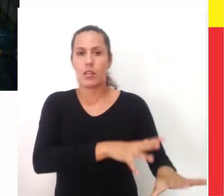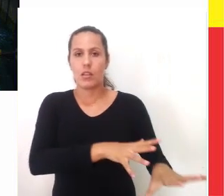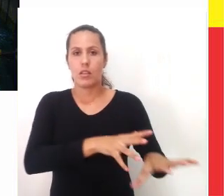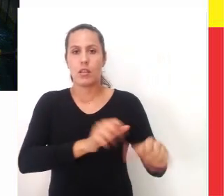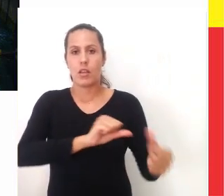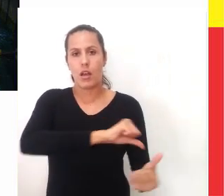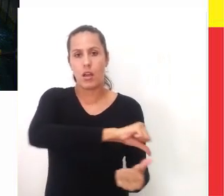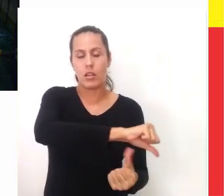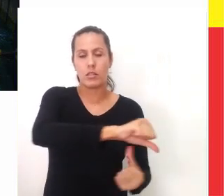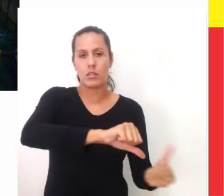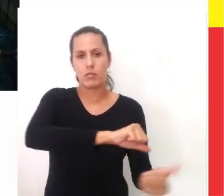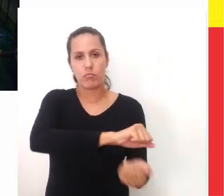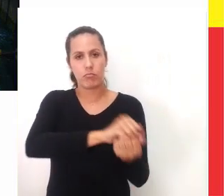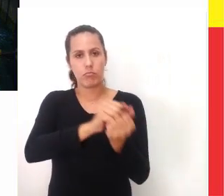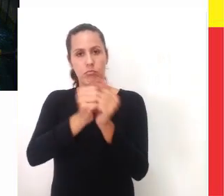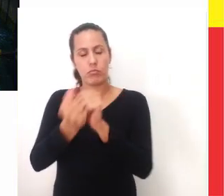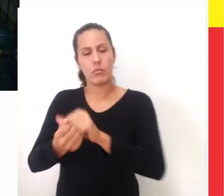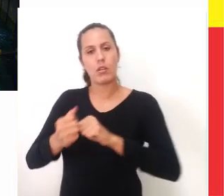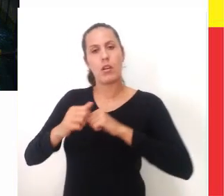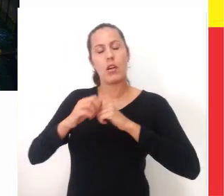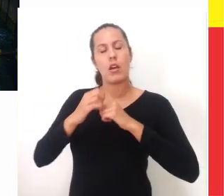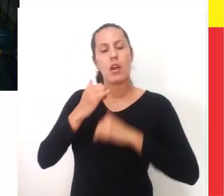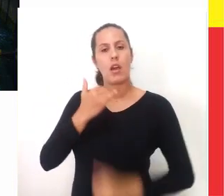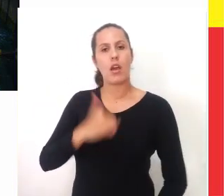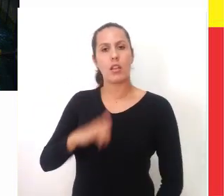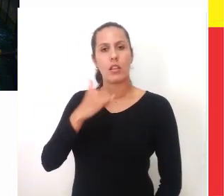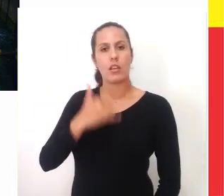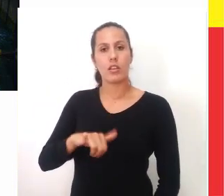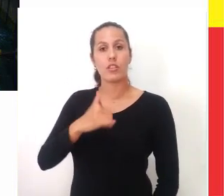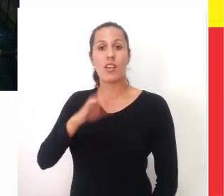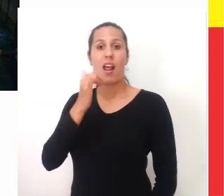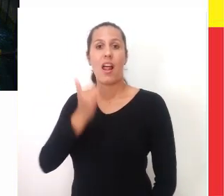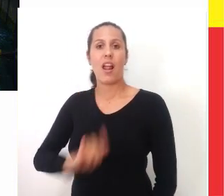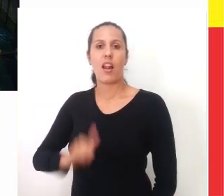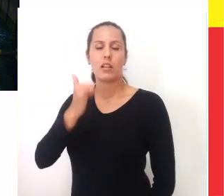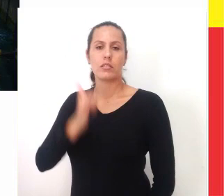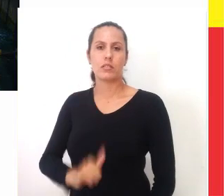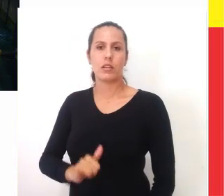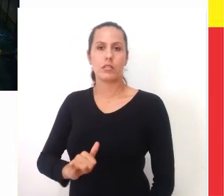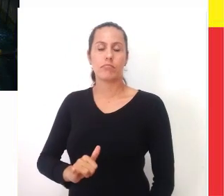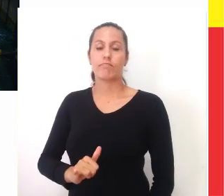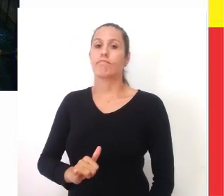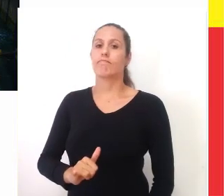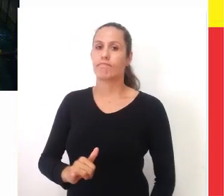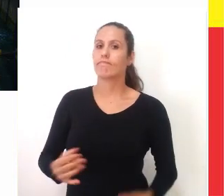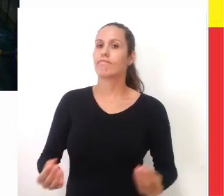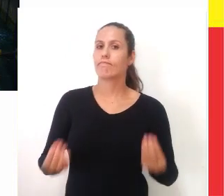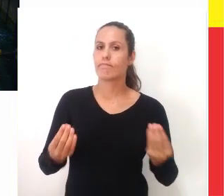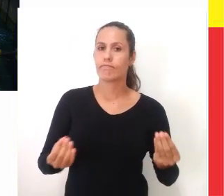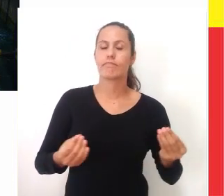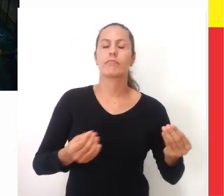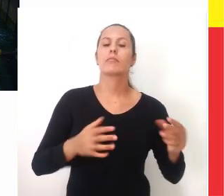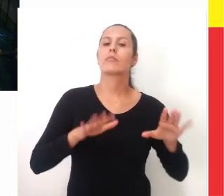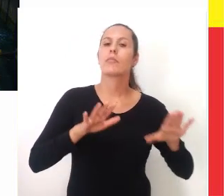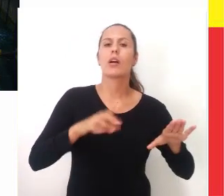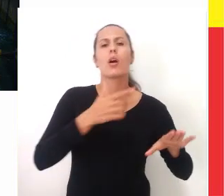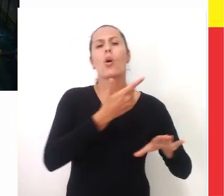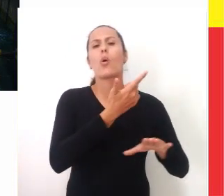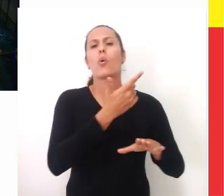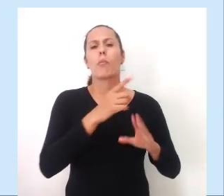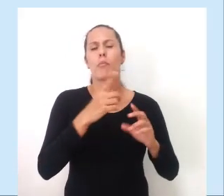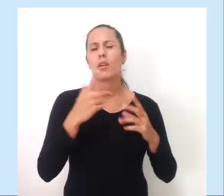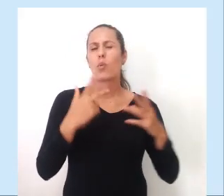em eletricidade ou pelo calor solar absorvido por estas águas,